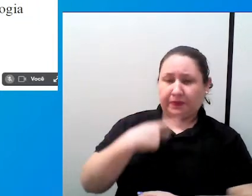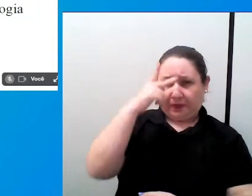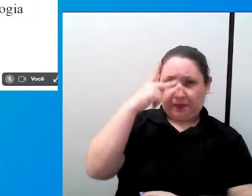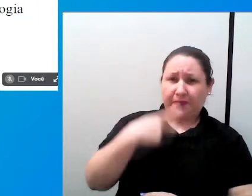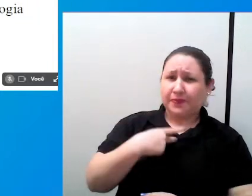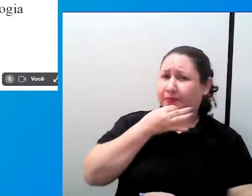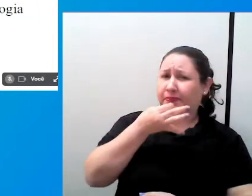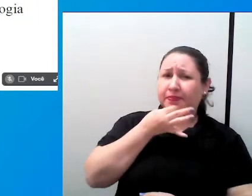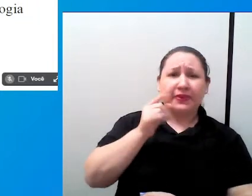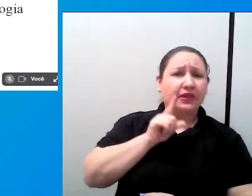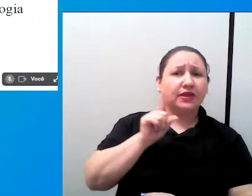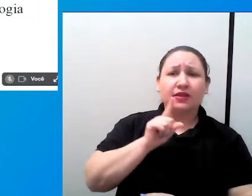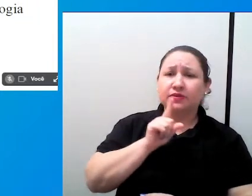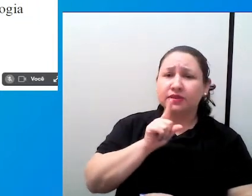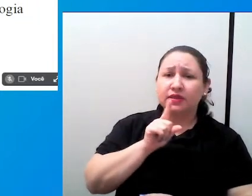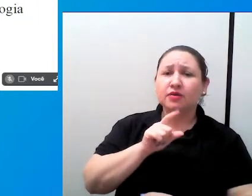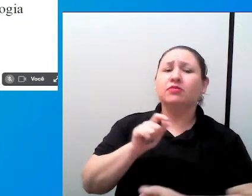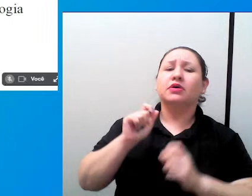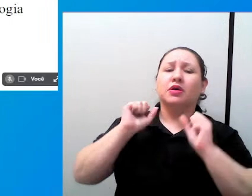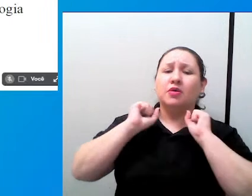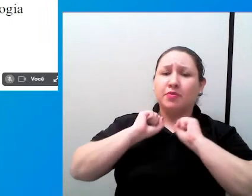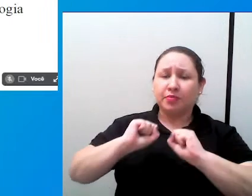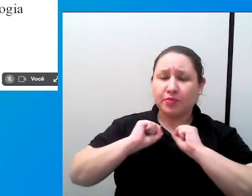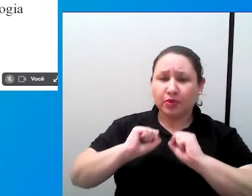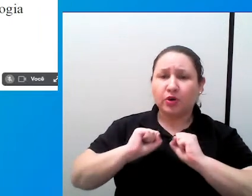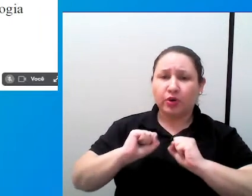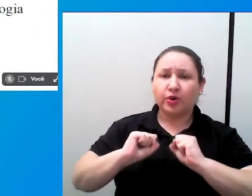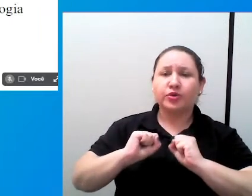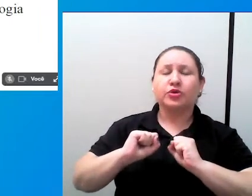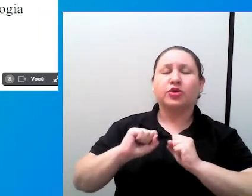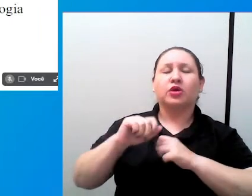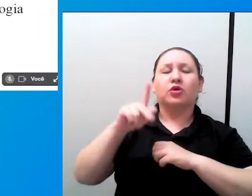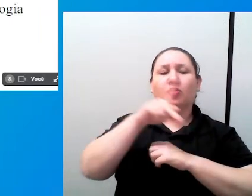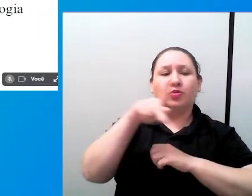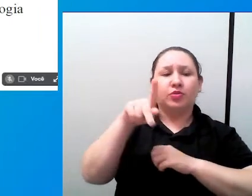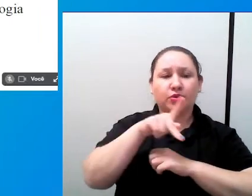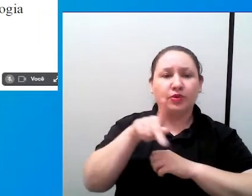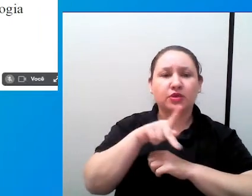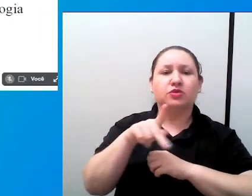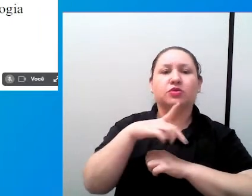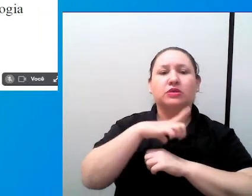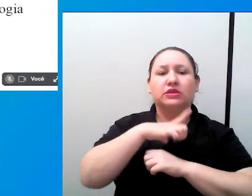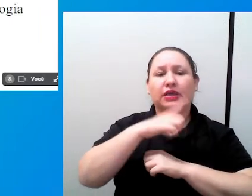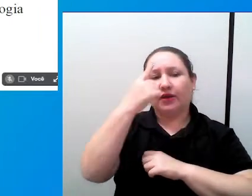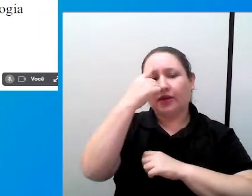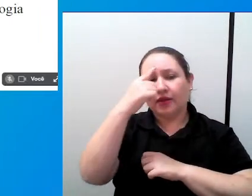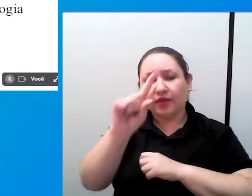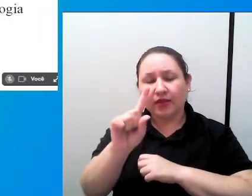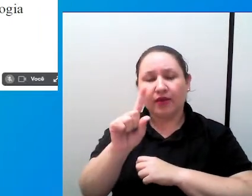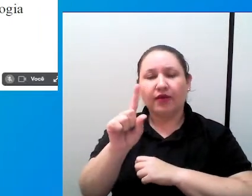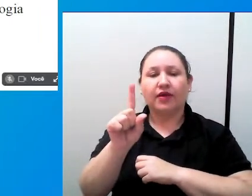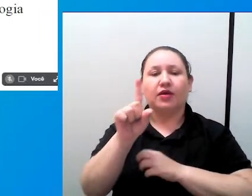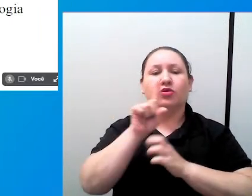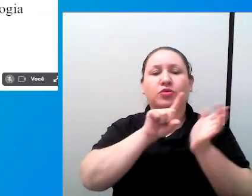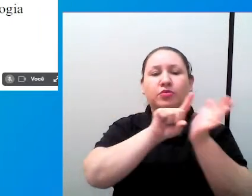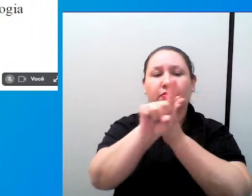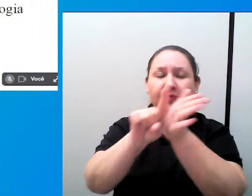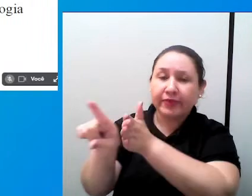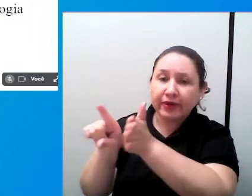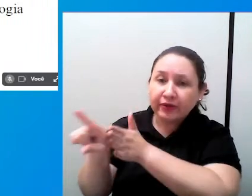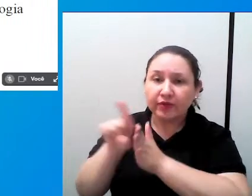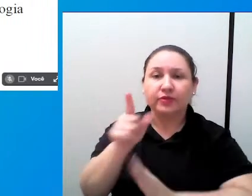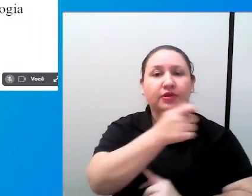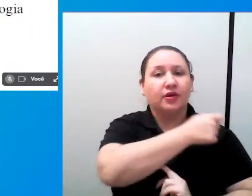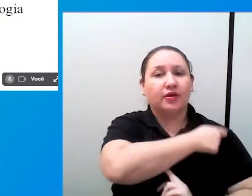que relacionar com demais áreas de conhecimento, ciências humanas e ciências da natureza. Então gera uma questão de processo. E isso tem toda